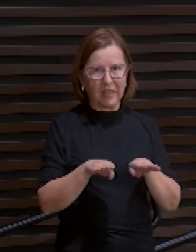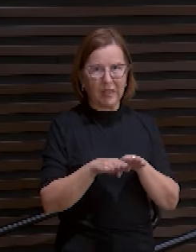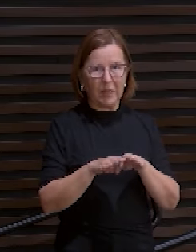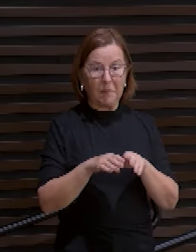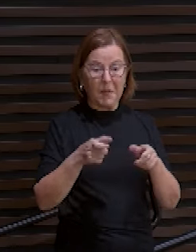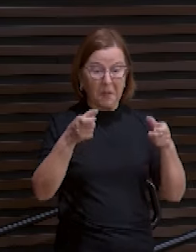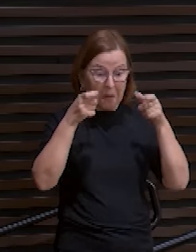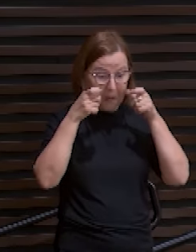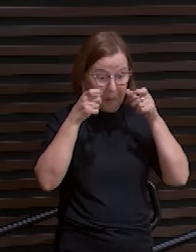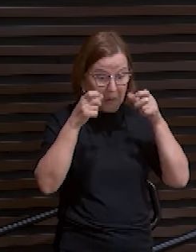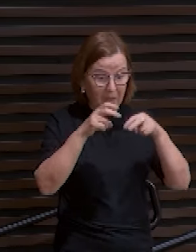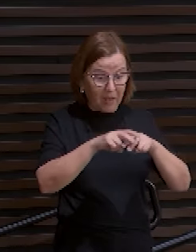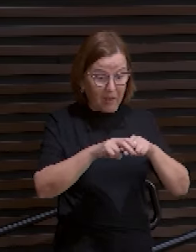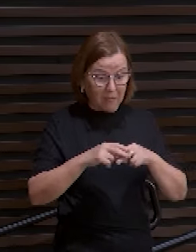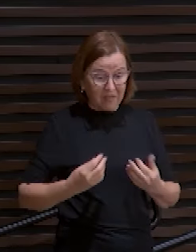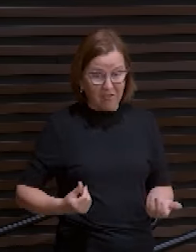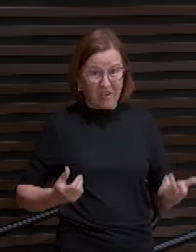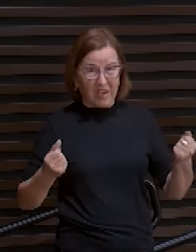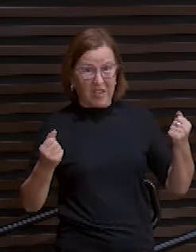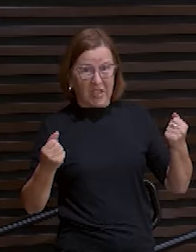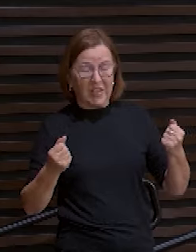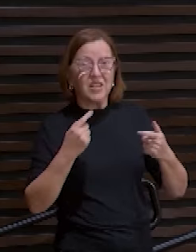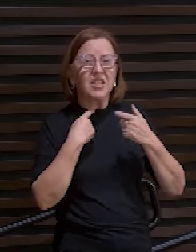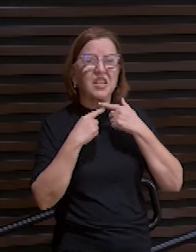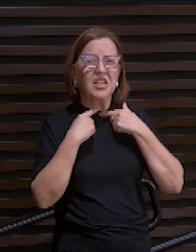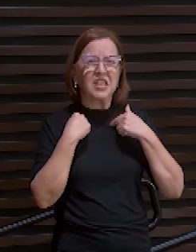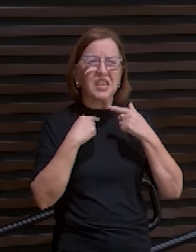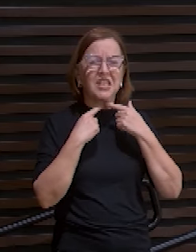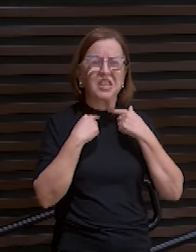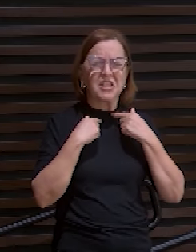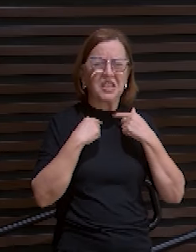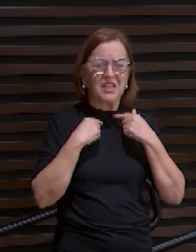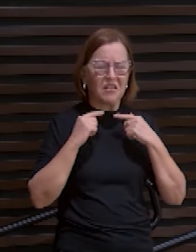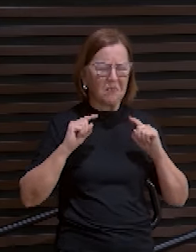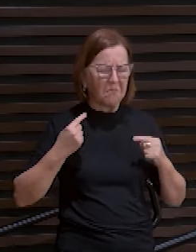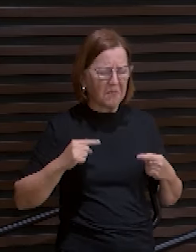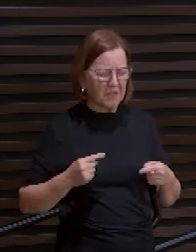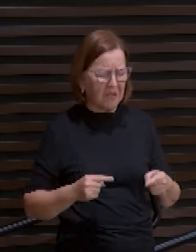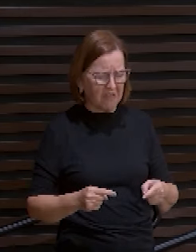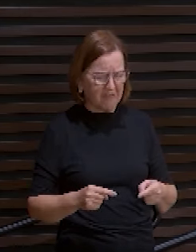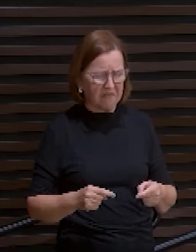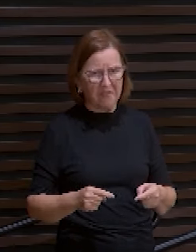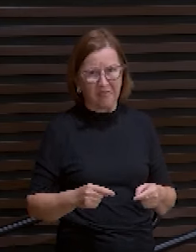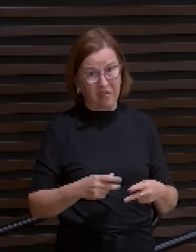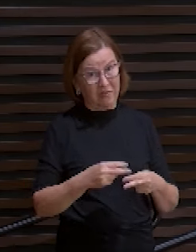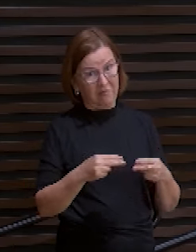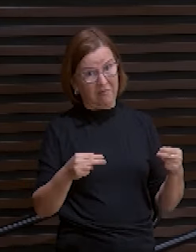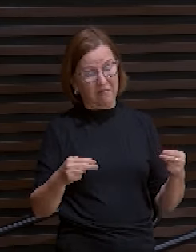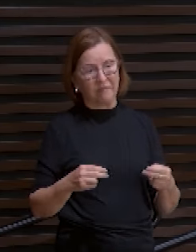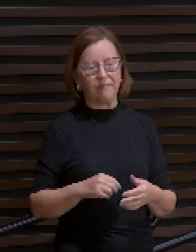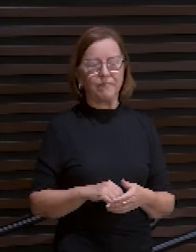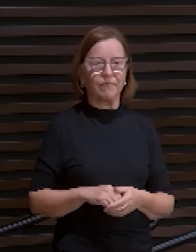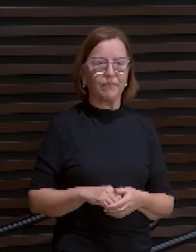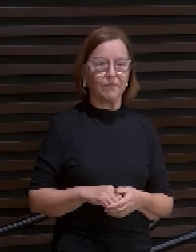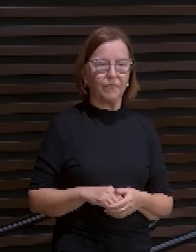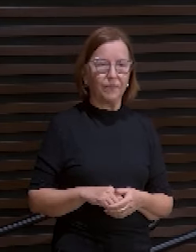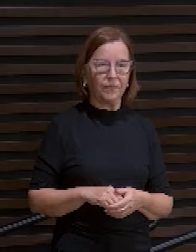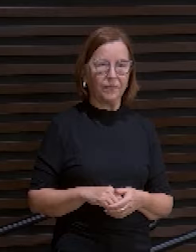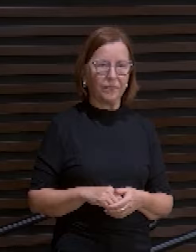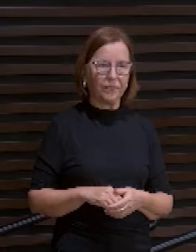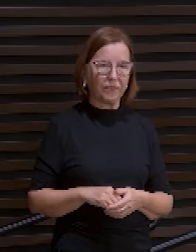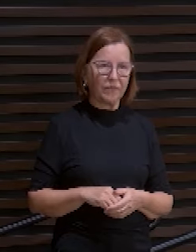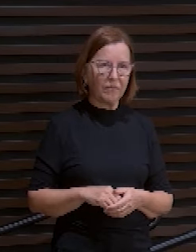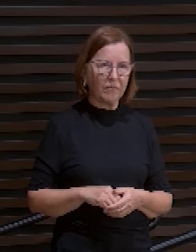Materiais é um desejo incontrolável sobre as coisas e aqui